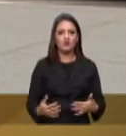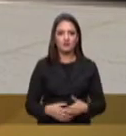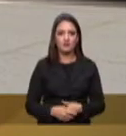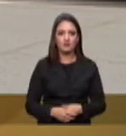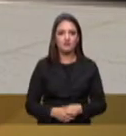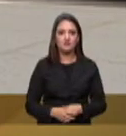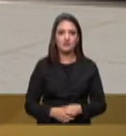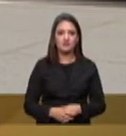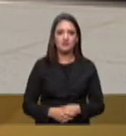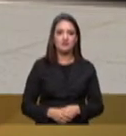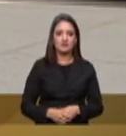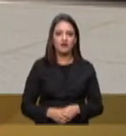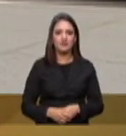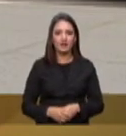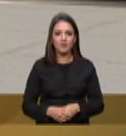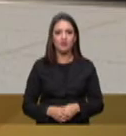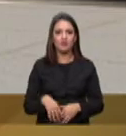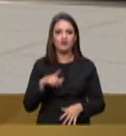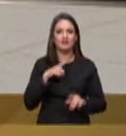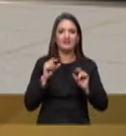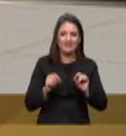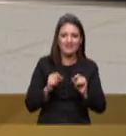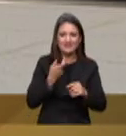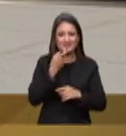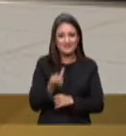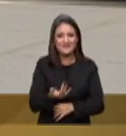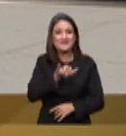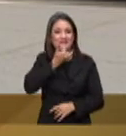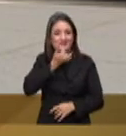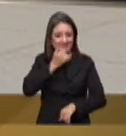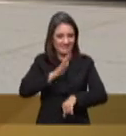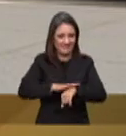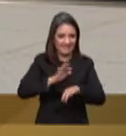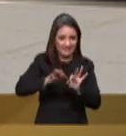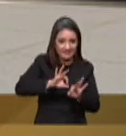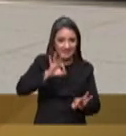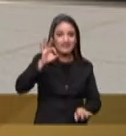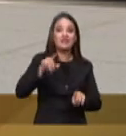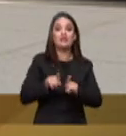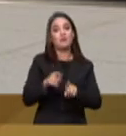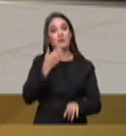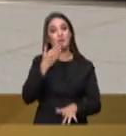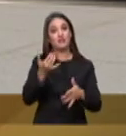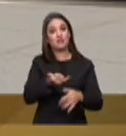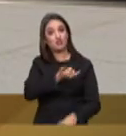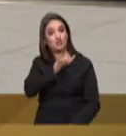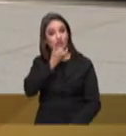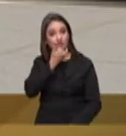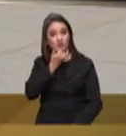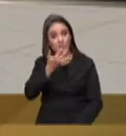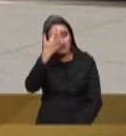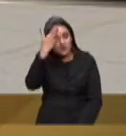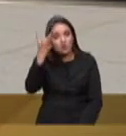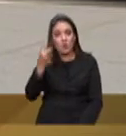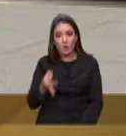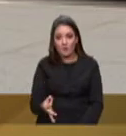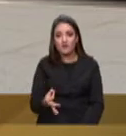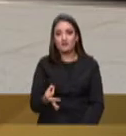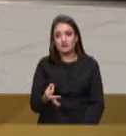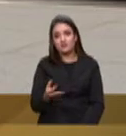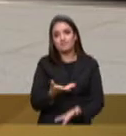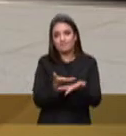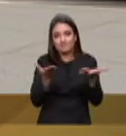que nos acompanham, pedindo mais uma vez vênias pelo tempo tomado, mas também pedindo vênia pelas compreensões